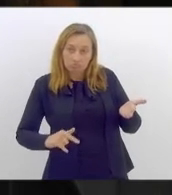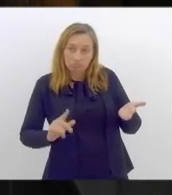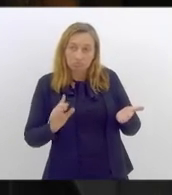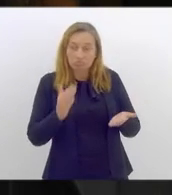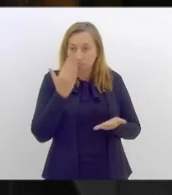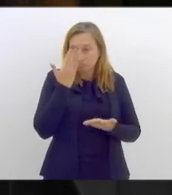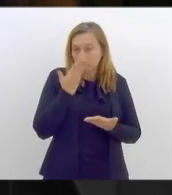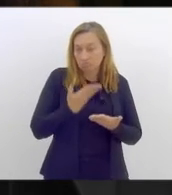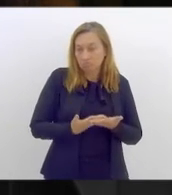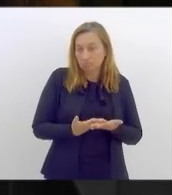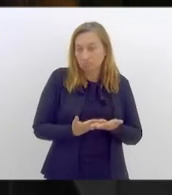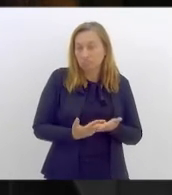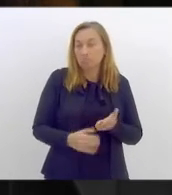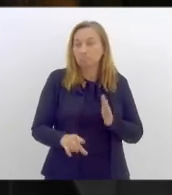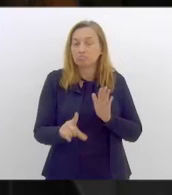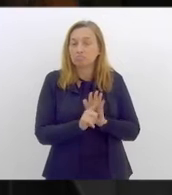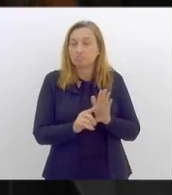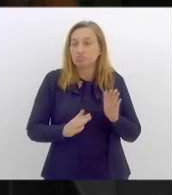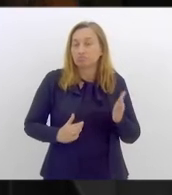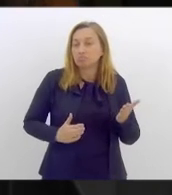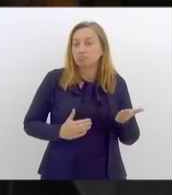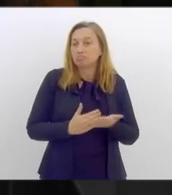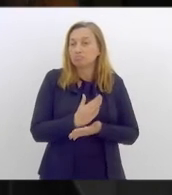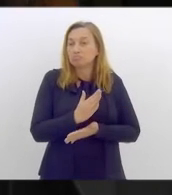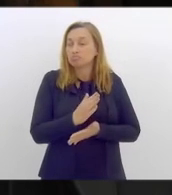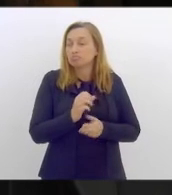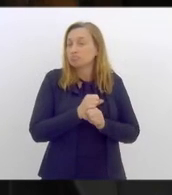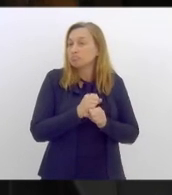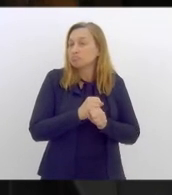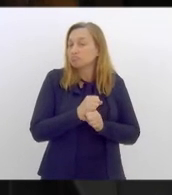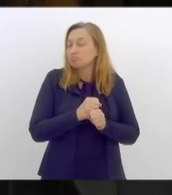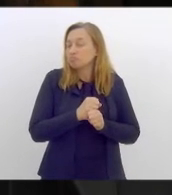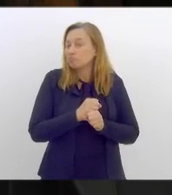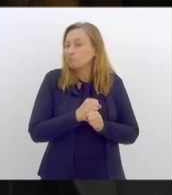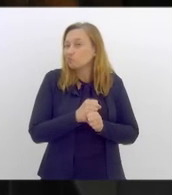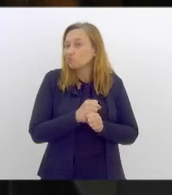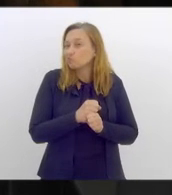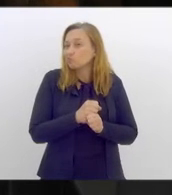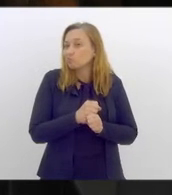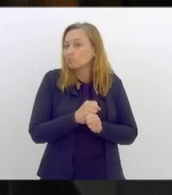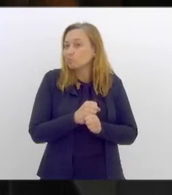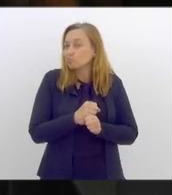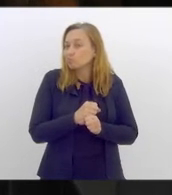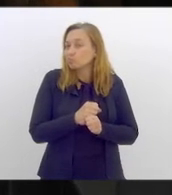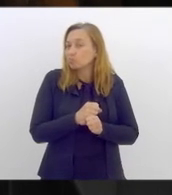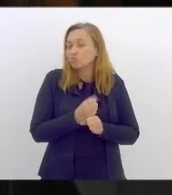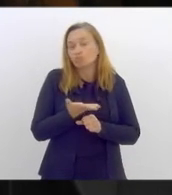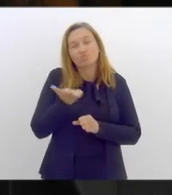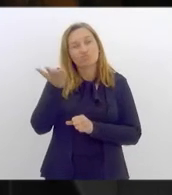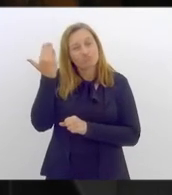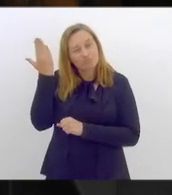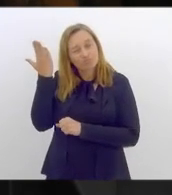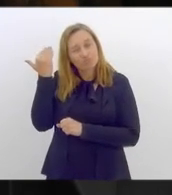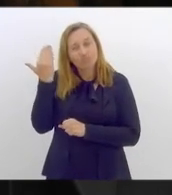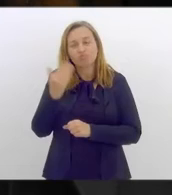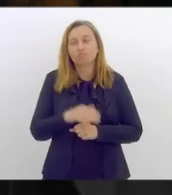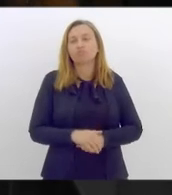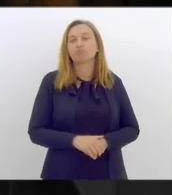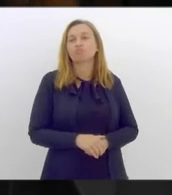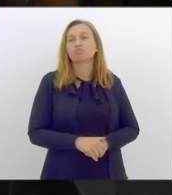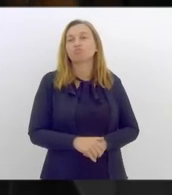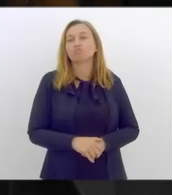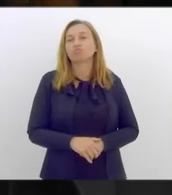da legislação que foi aprovada no ano passado quando